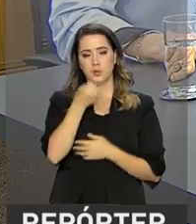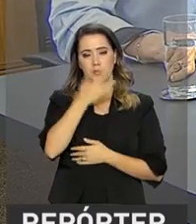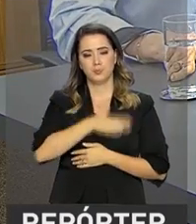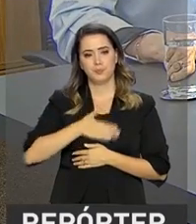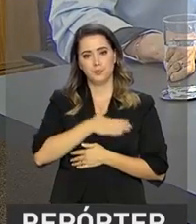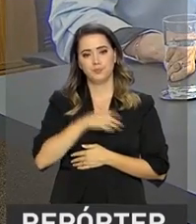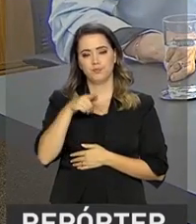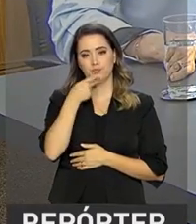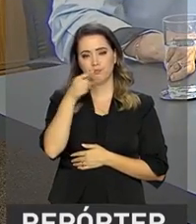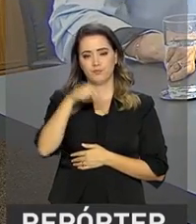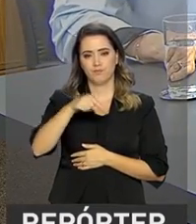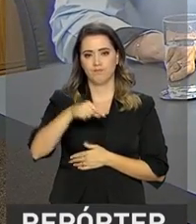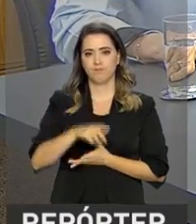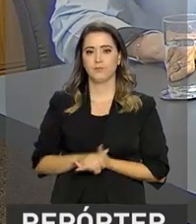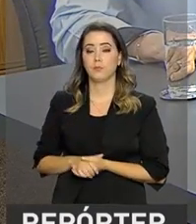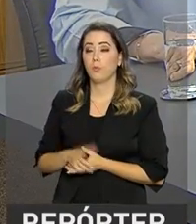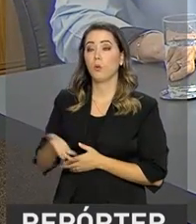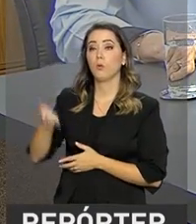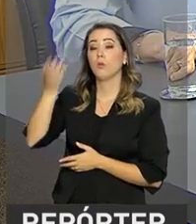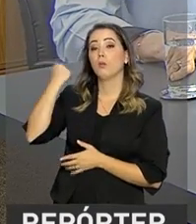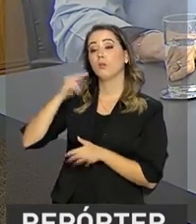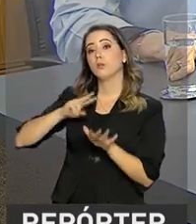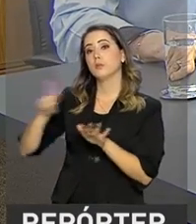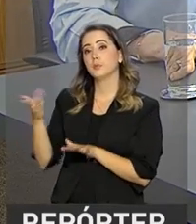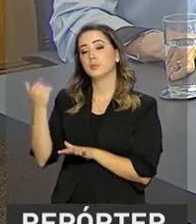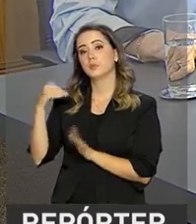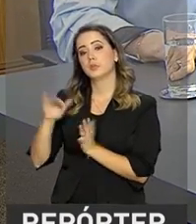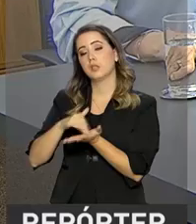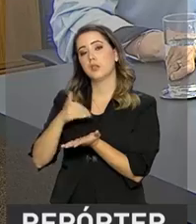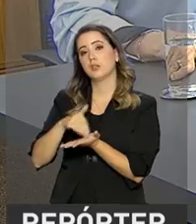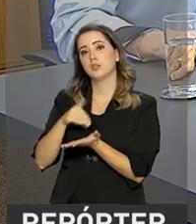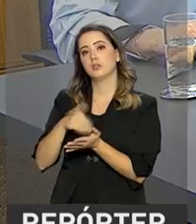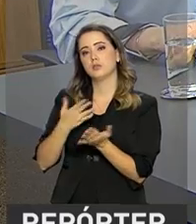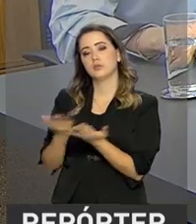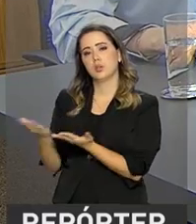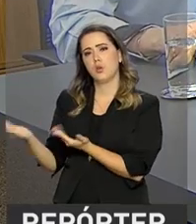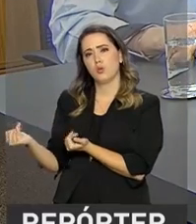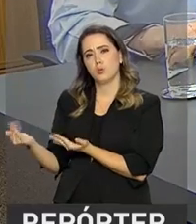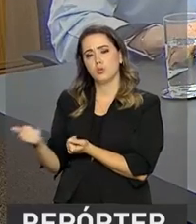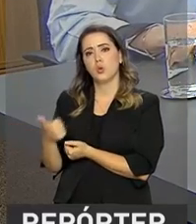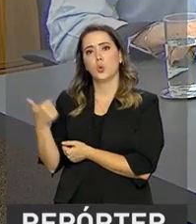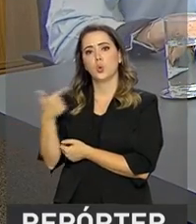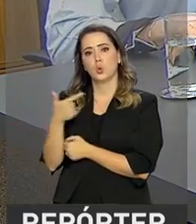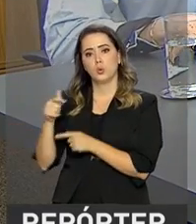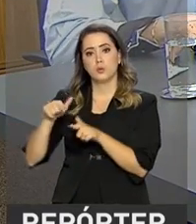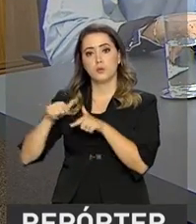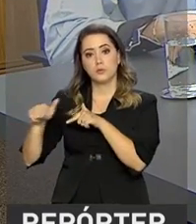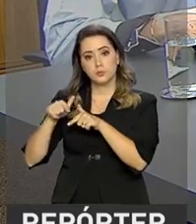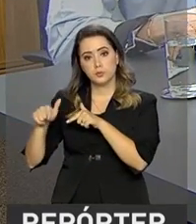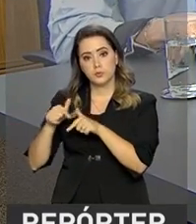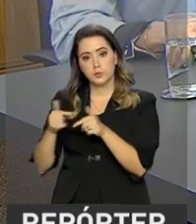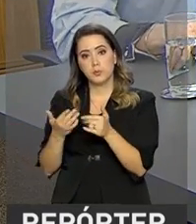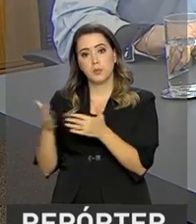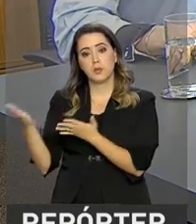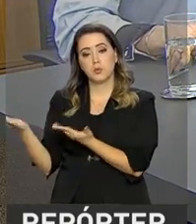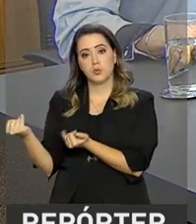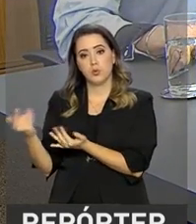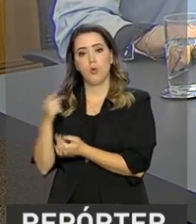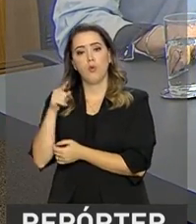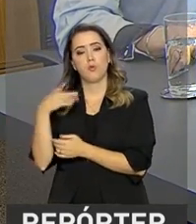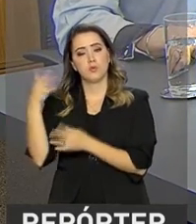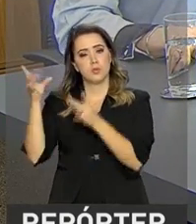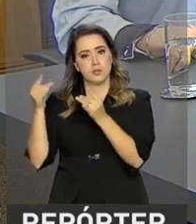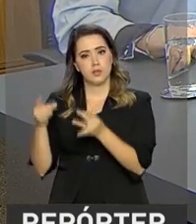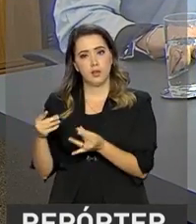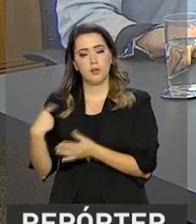falando com vocês secretário na semana passada a secretaria nacional de juventude lançou 12 iniciativas para a juventude você pode destacar